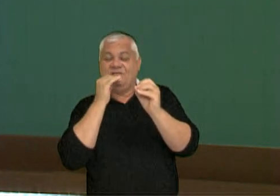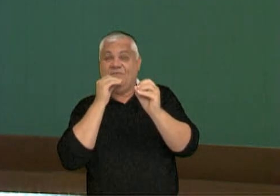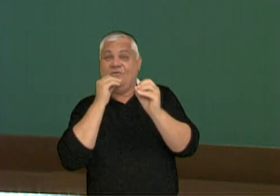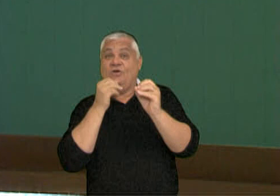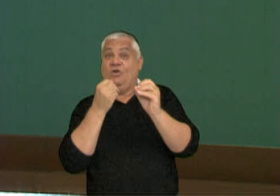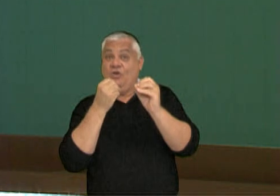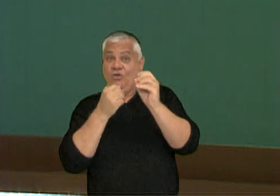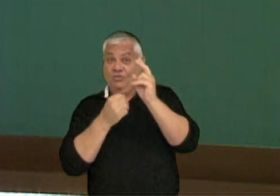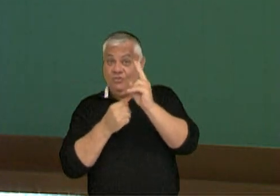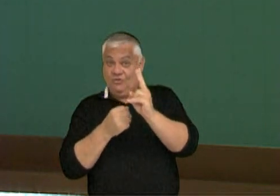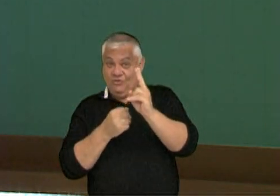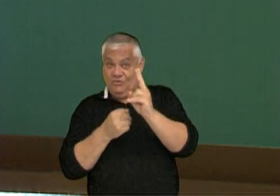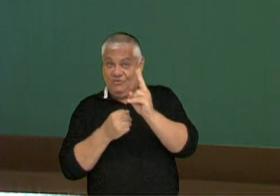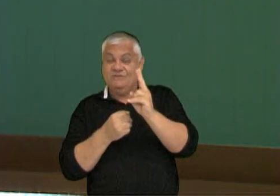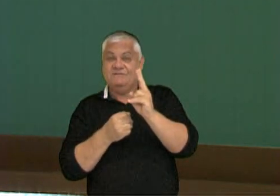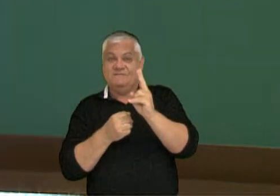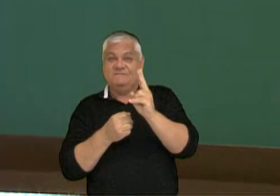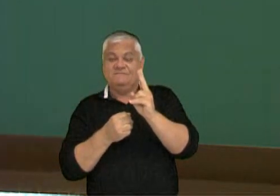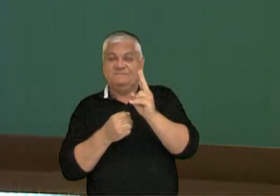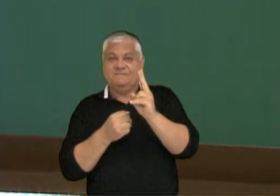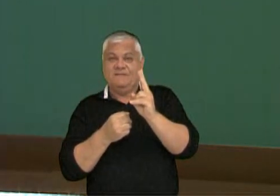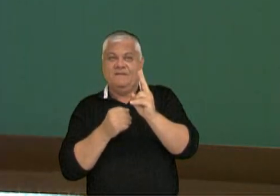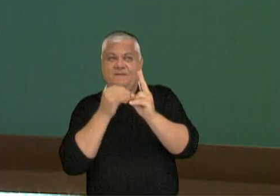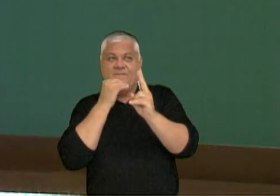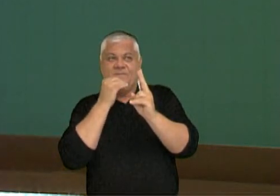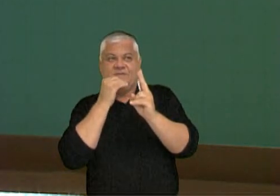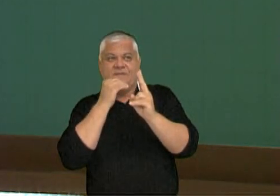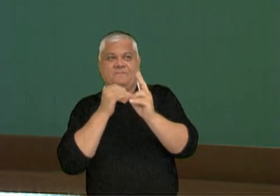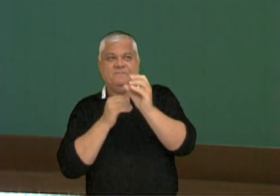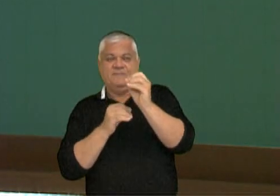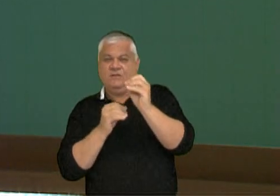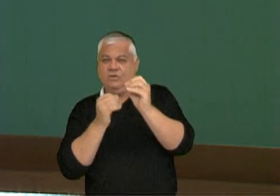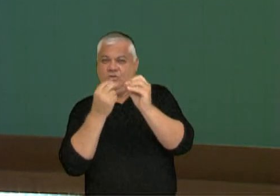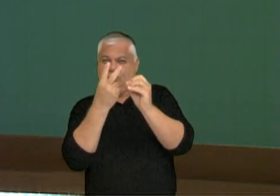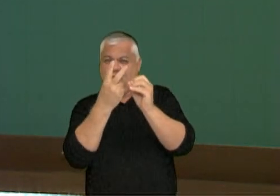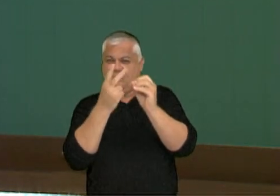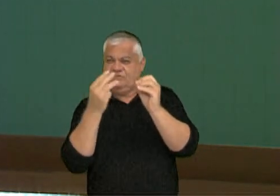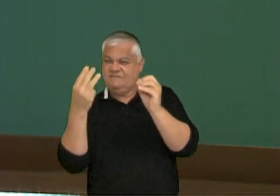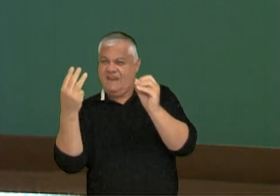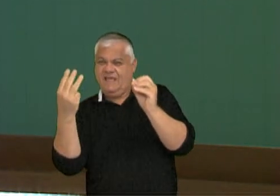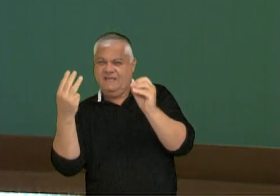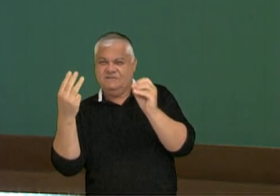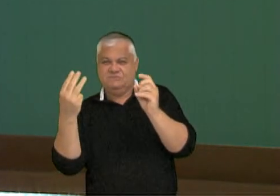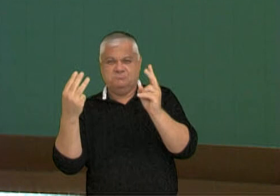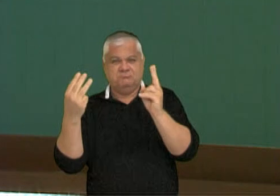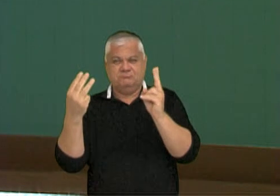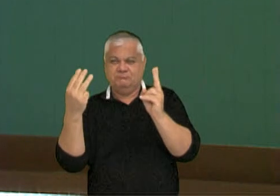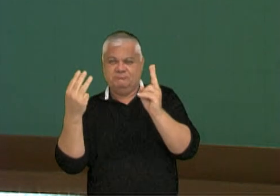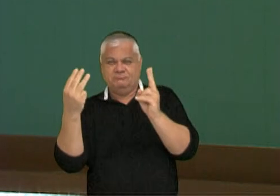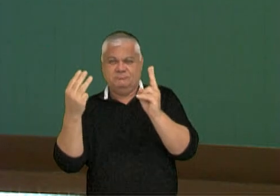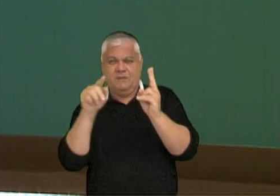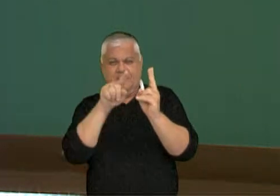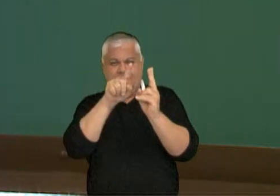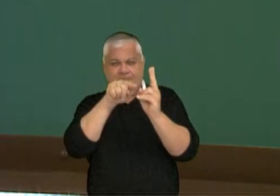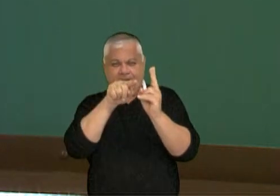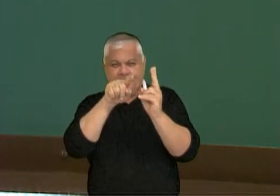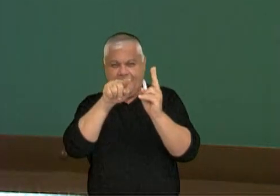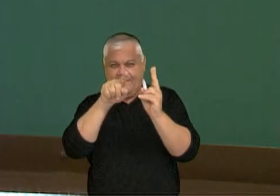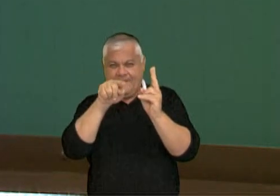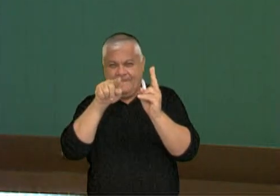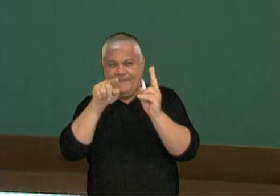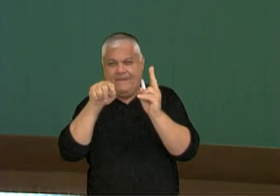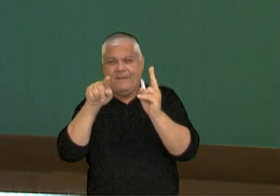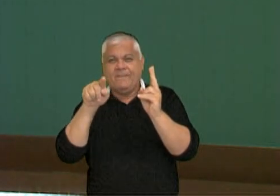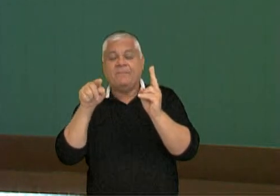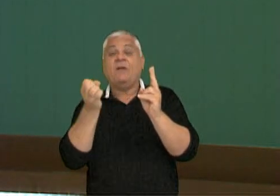com 2. Então essa parte inteira vai estar entre 2 e 3. Ok, localizei aqui o 2. O que